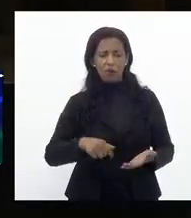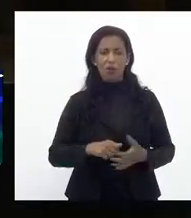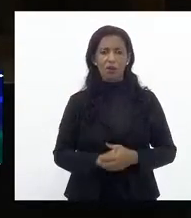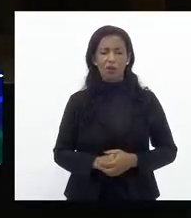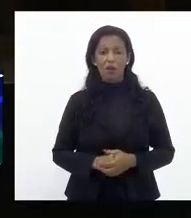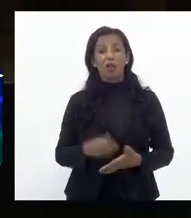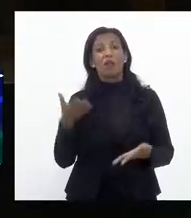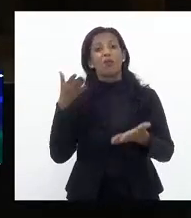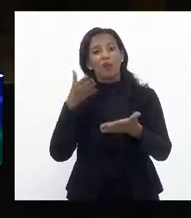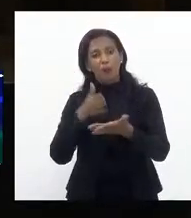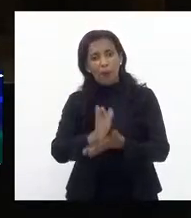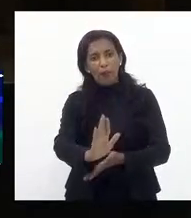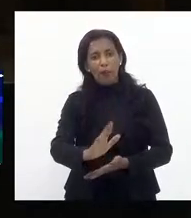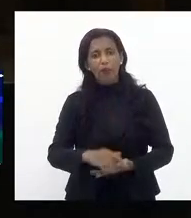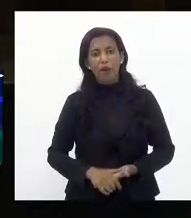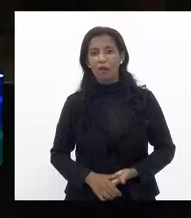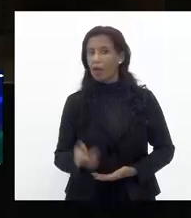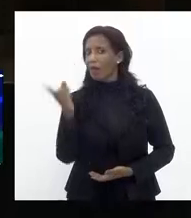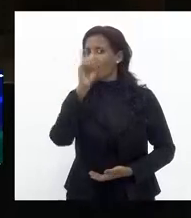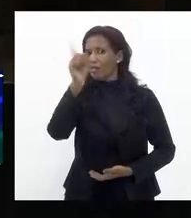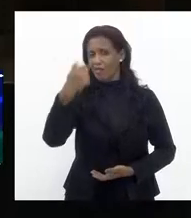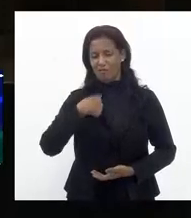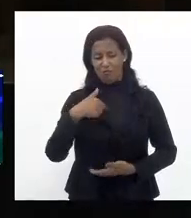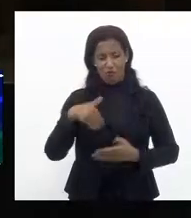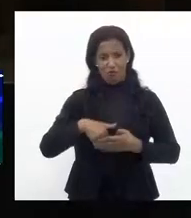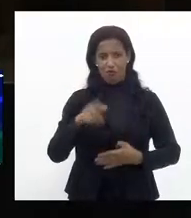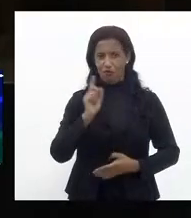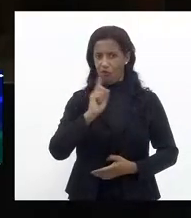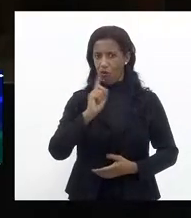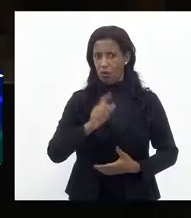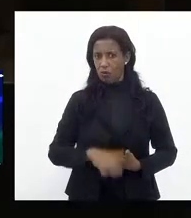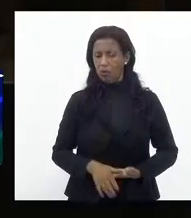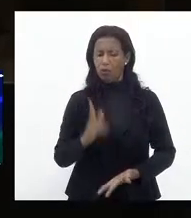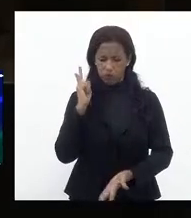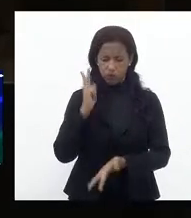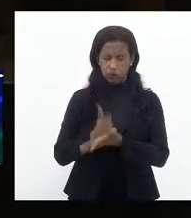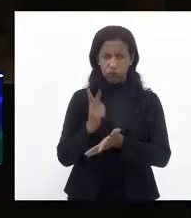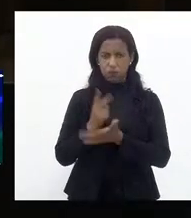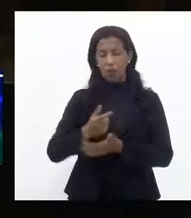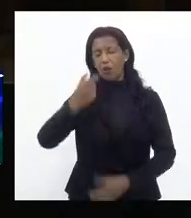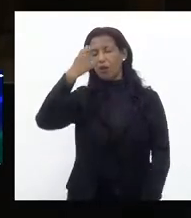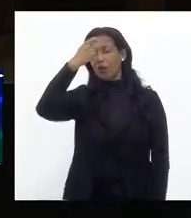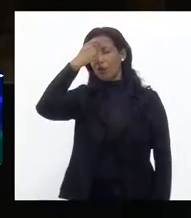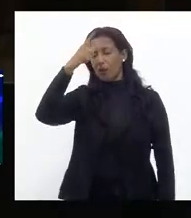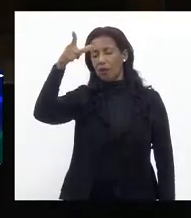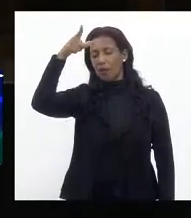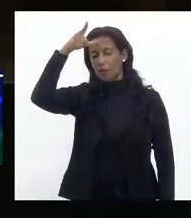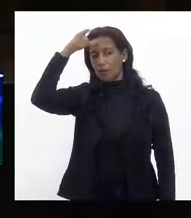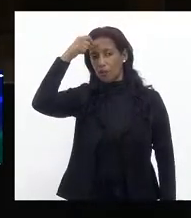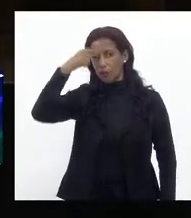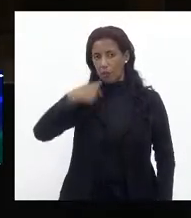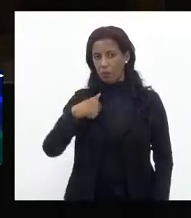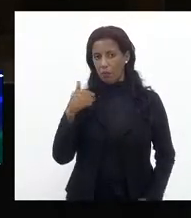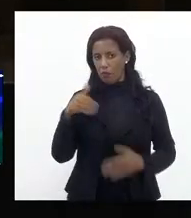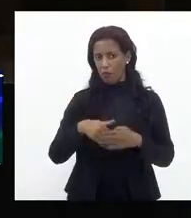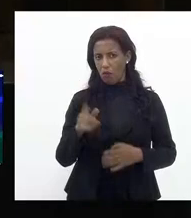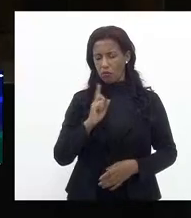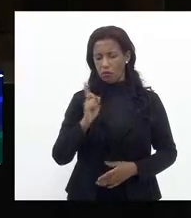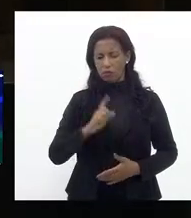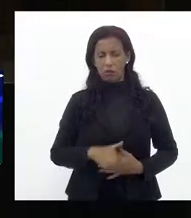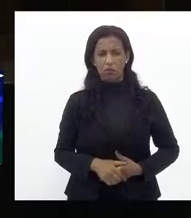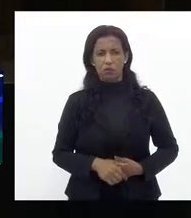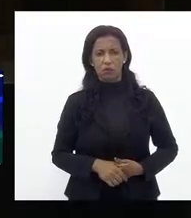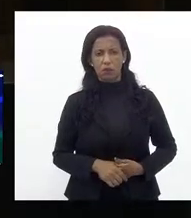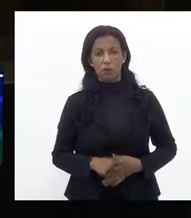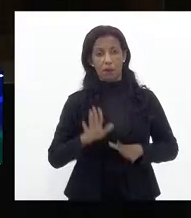foi aprovada. Não com o meu voto, porque eu continuo com a minha consciência tranquila. Mas